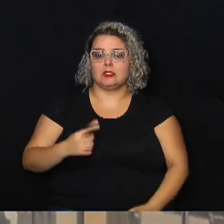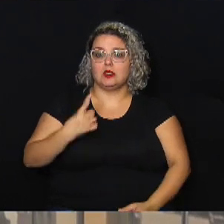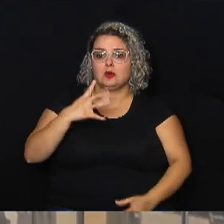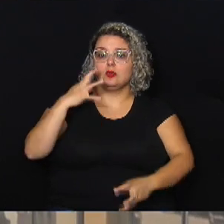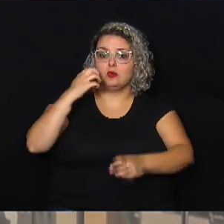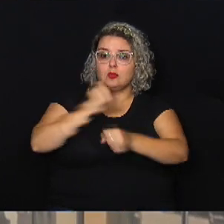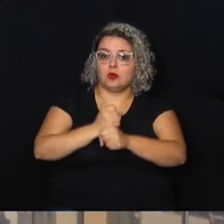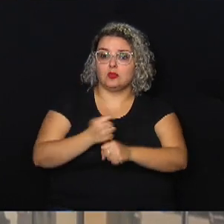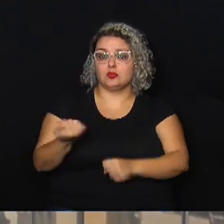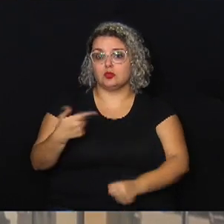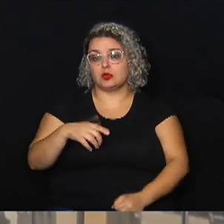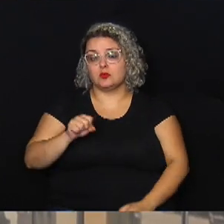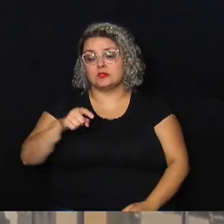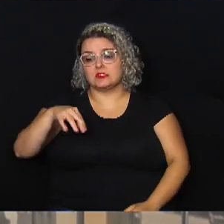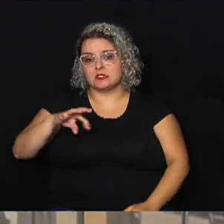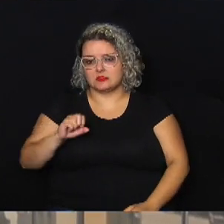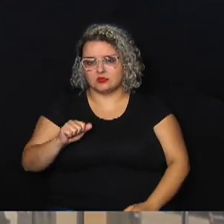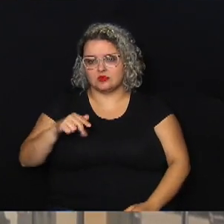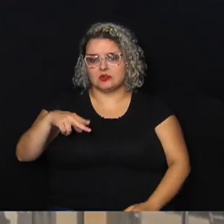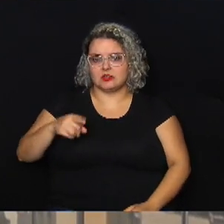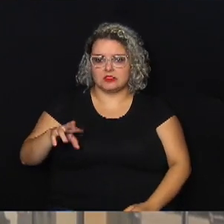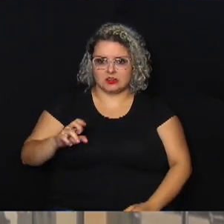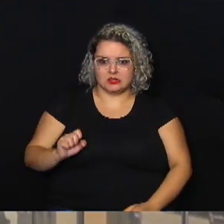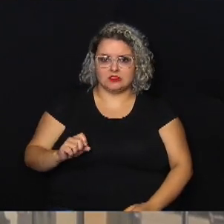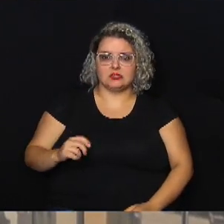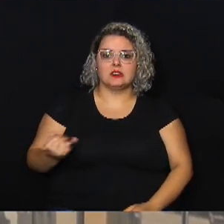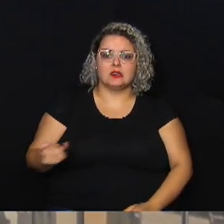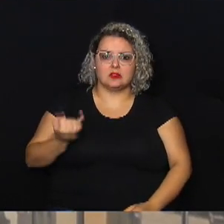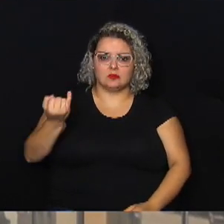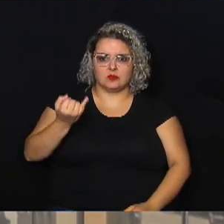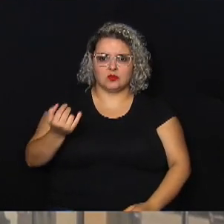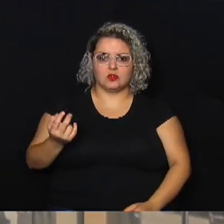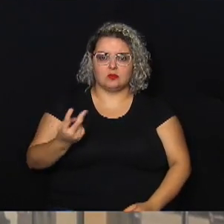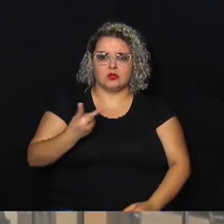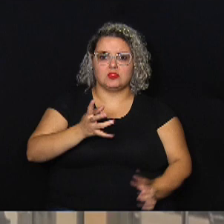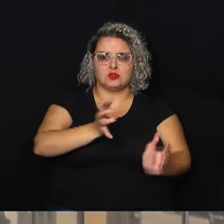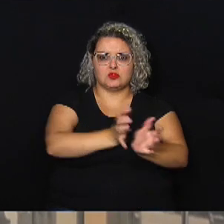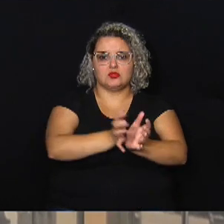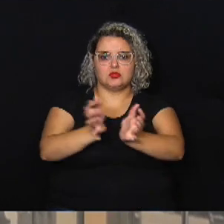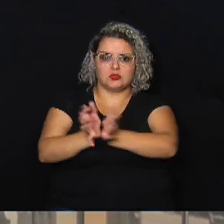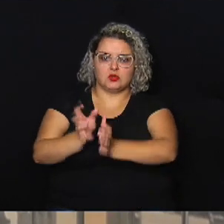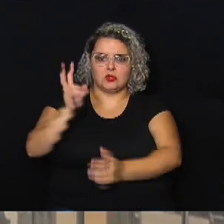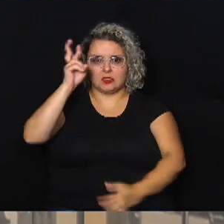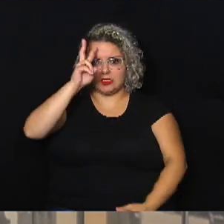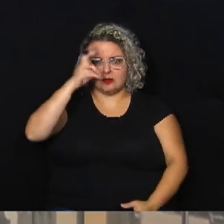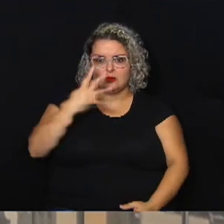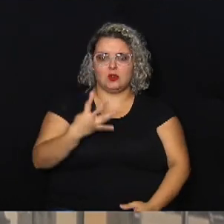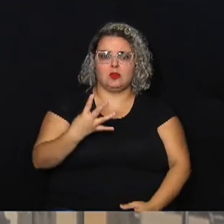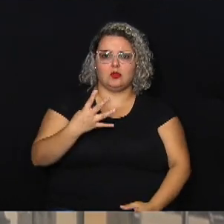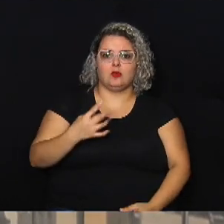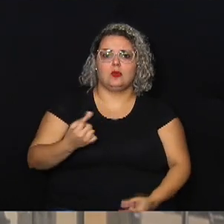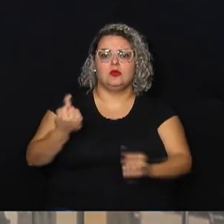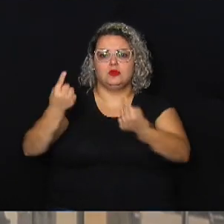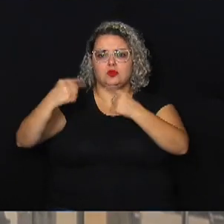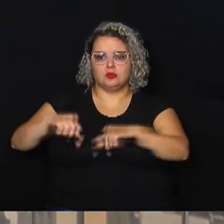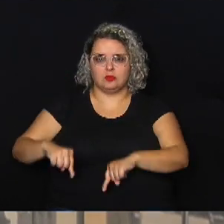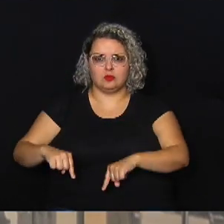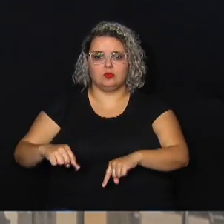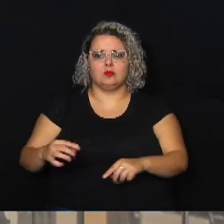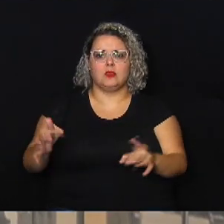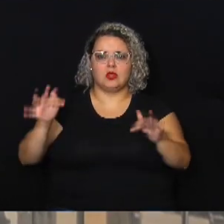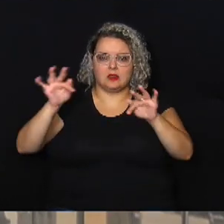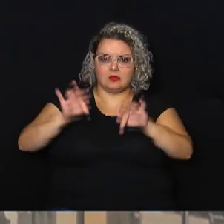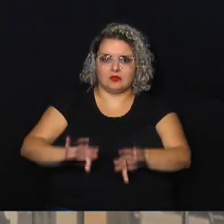que o Santo André, então é partida que vale muito para as duas equipes, lembrando que faltam 4 rodadas para o término